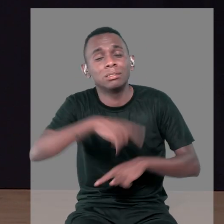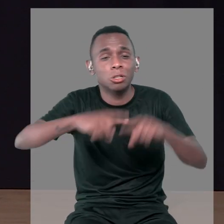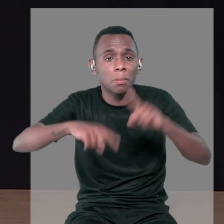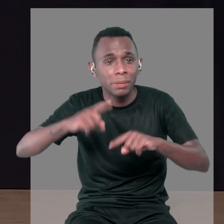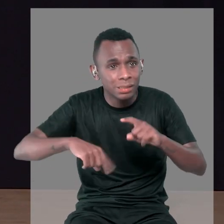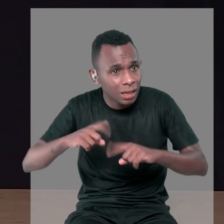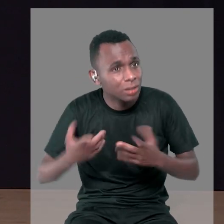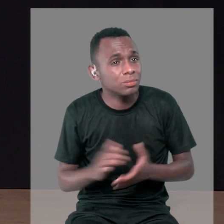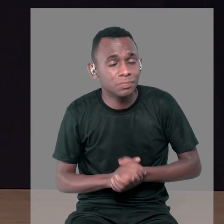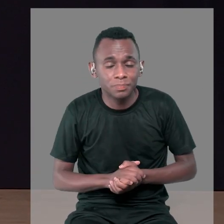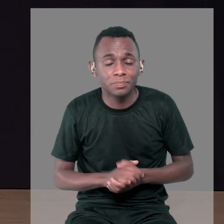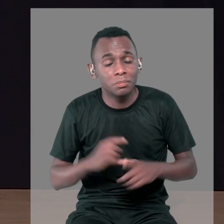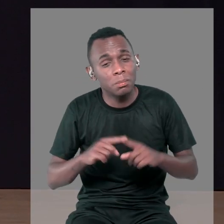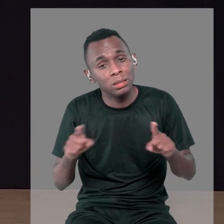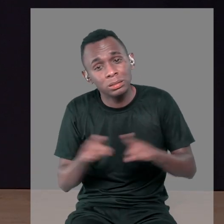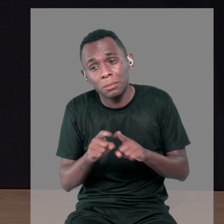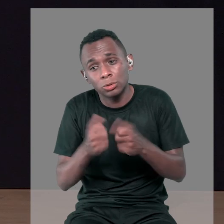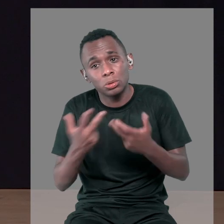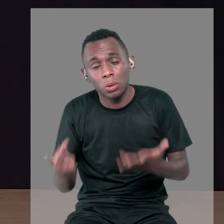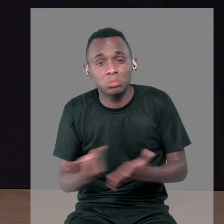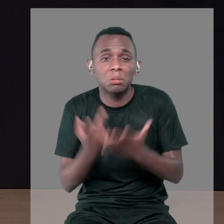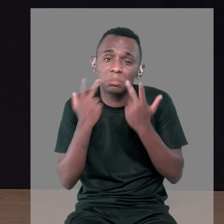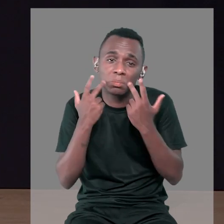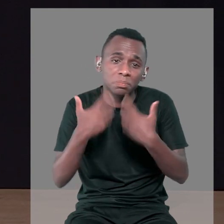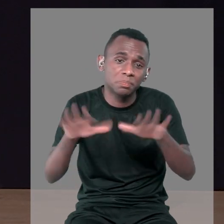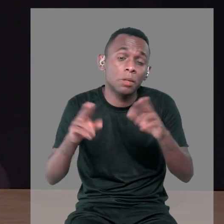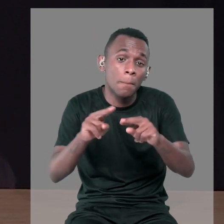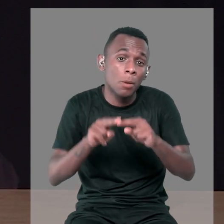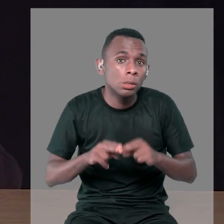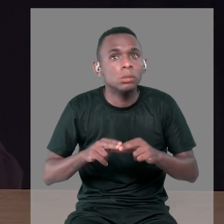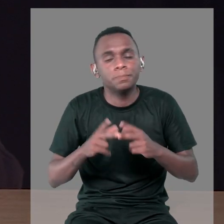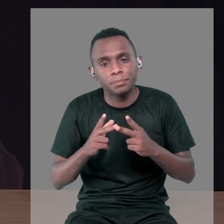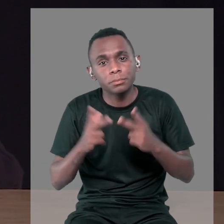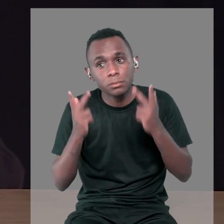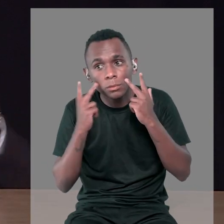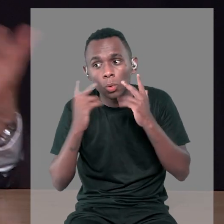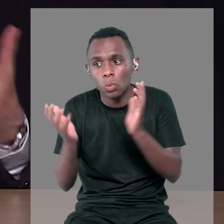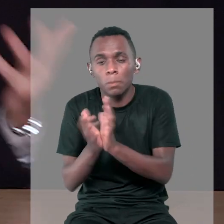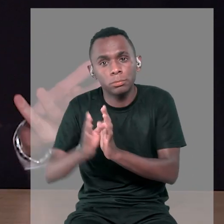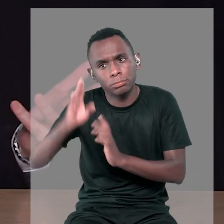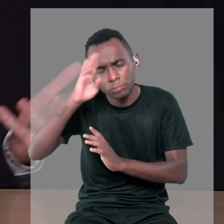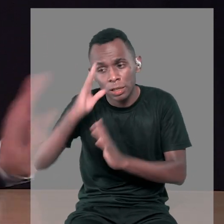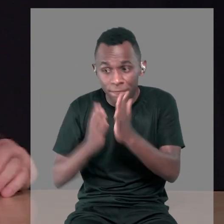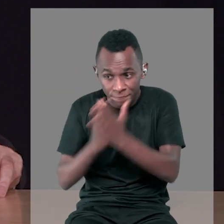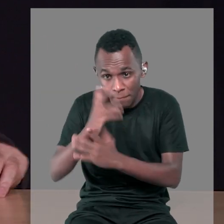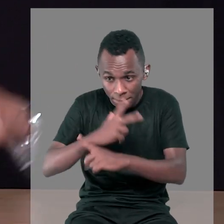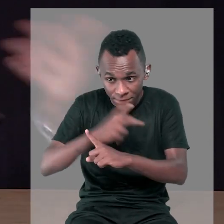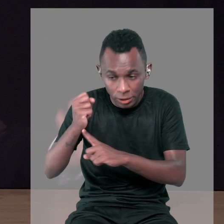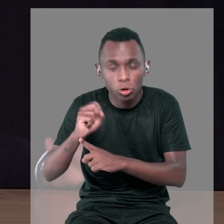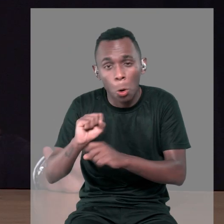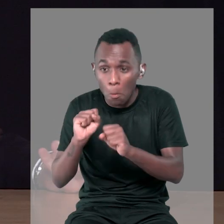materialidades, mas também de acasos e probabilidades. Por isso que muitas vezes exércitos vitoriosos, ou que poderiam ter sido